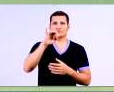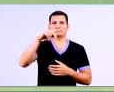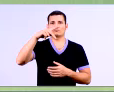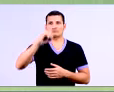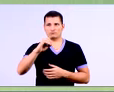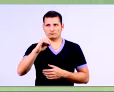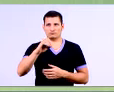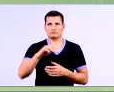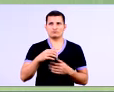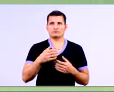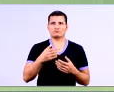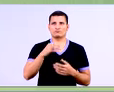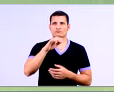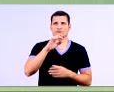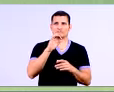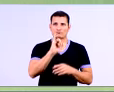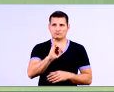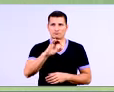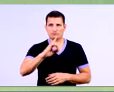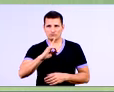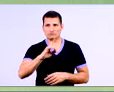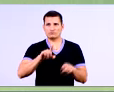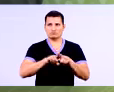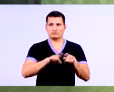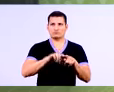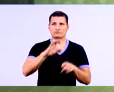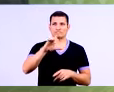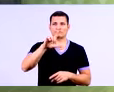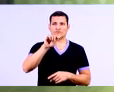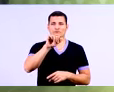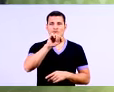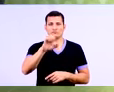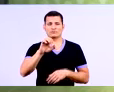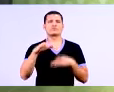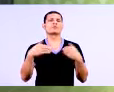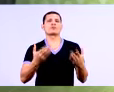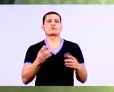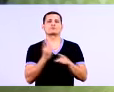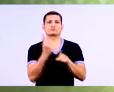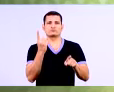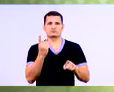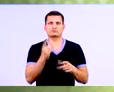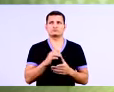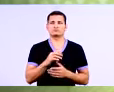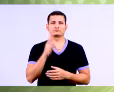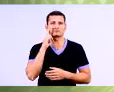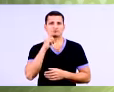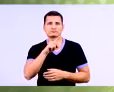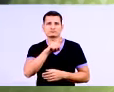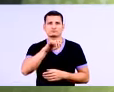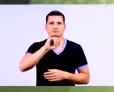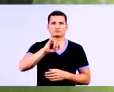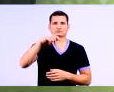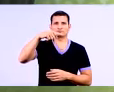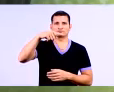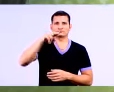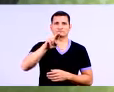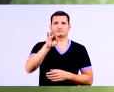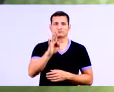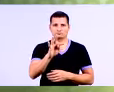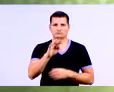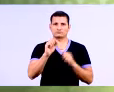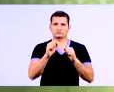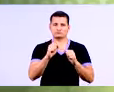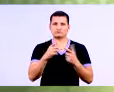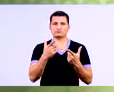tipo. Considerem o seguinte, qual é a identificação? Lá no input nós vimos que nós podemos dizer que o